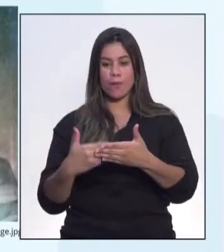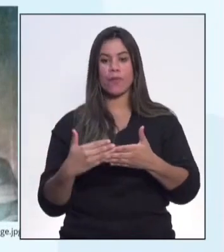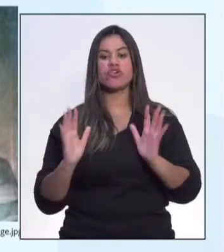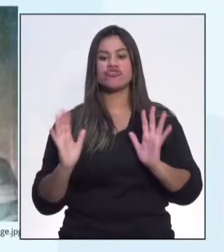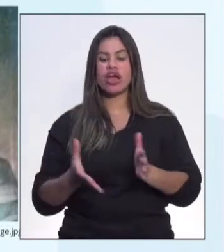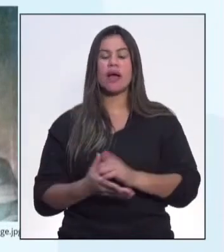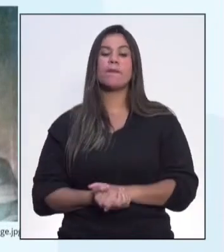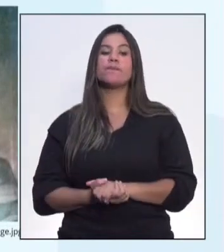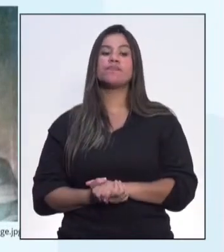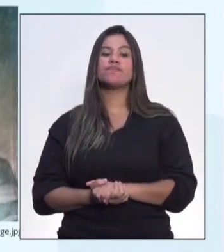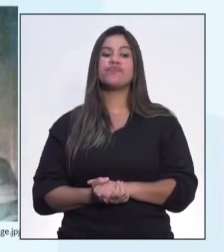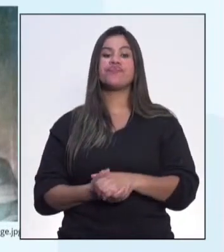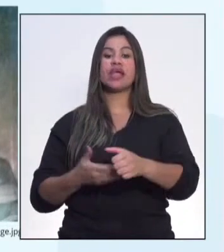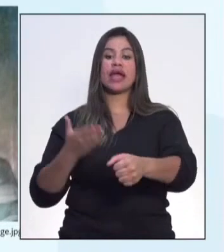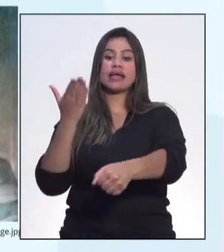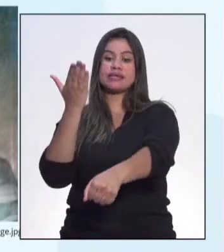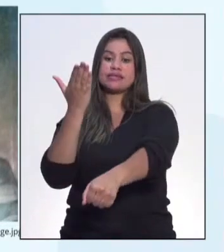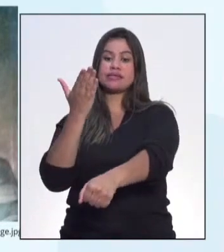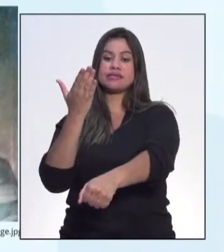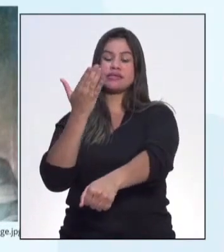existe, em alguns